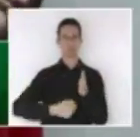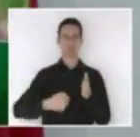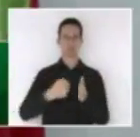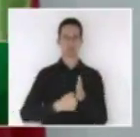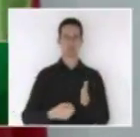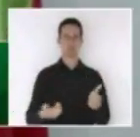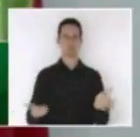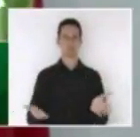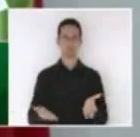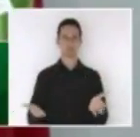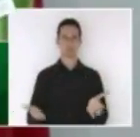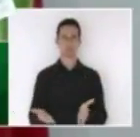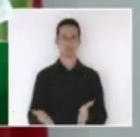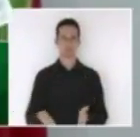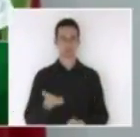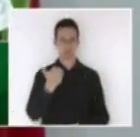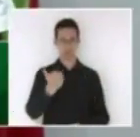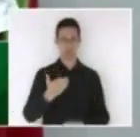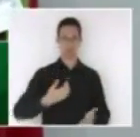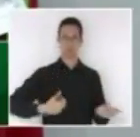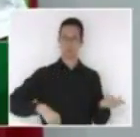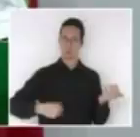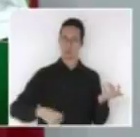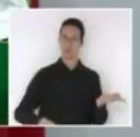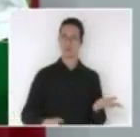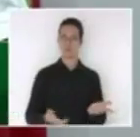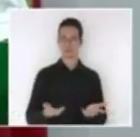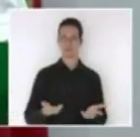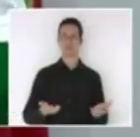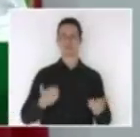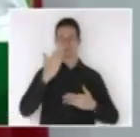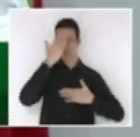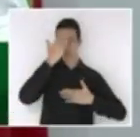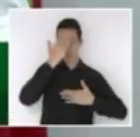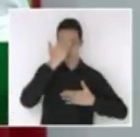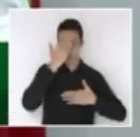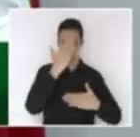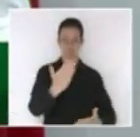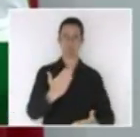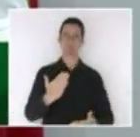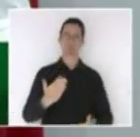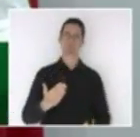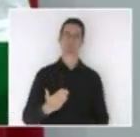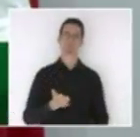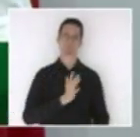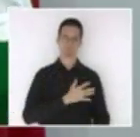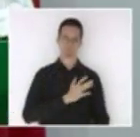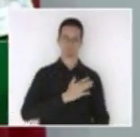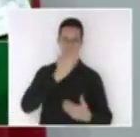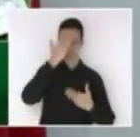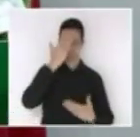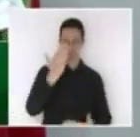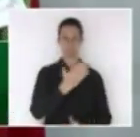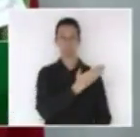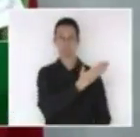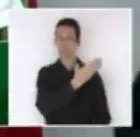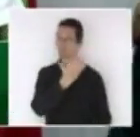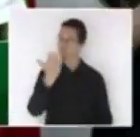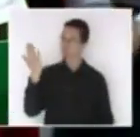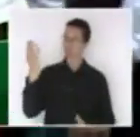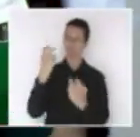passar aos músicos, agradeço do fundo do meu coração a todos os senhores e senhoras prendas e dizer